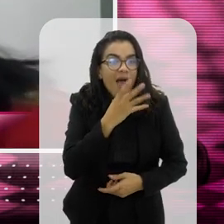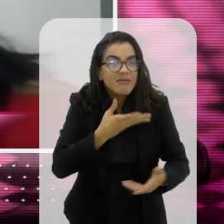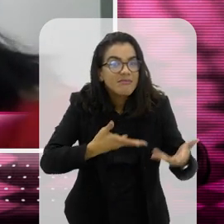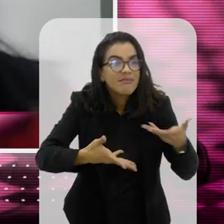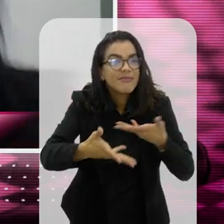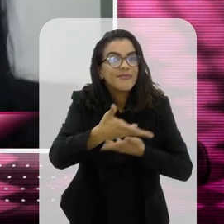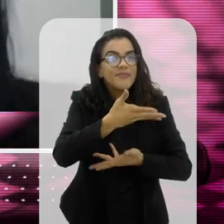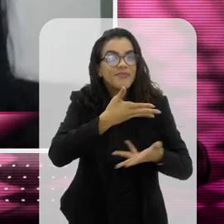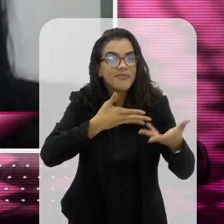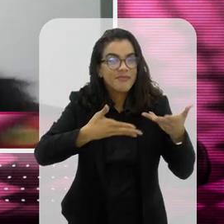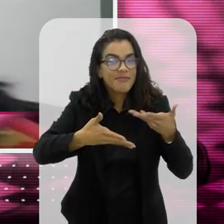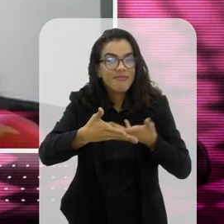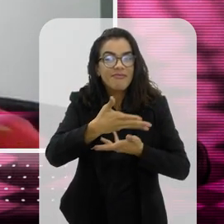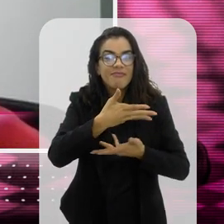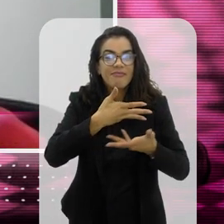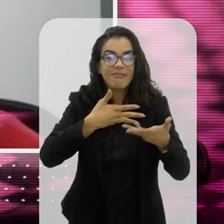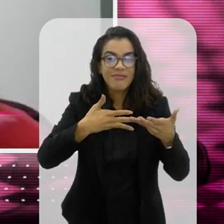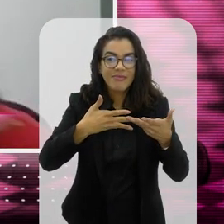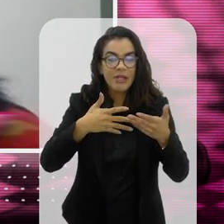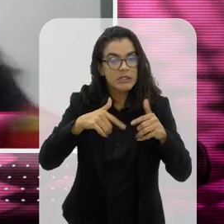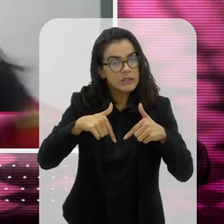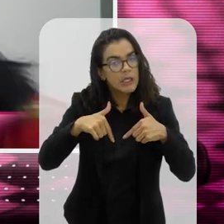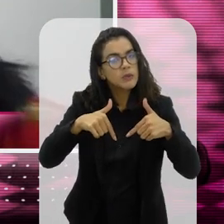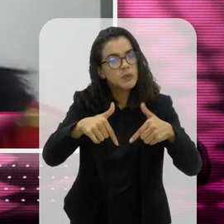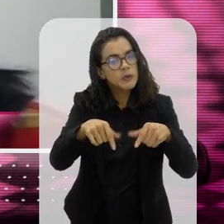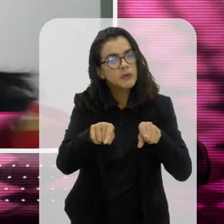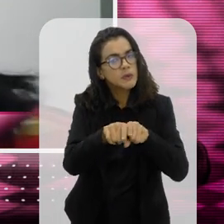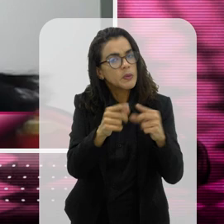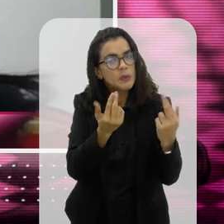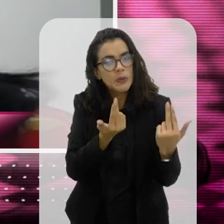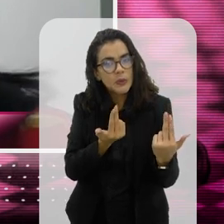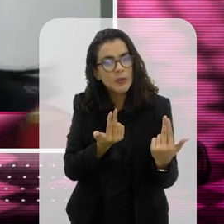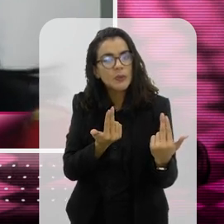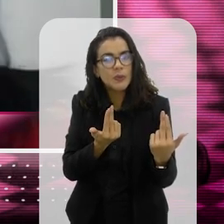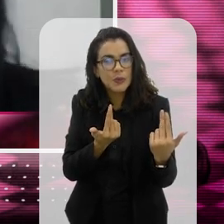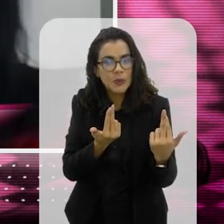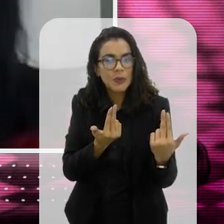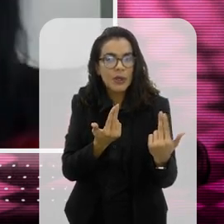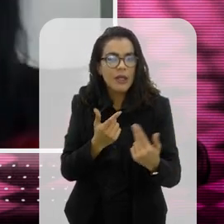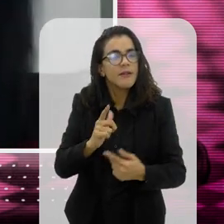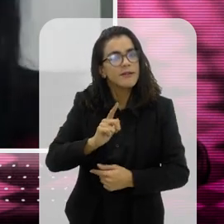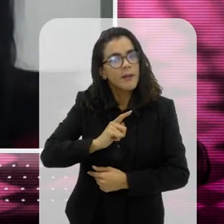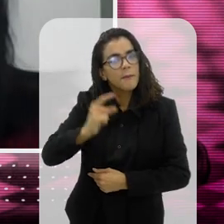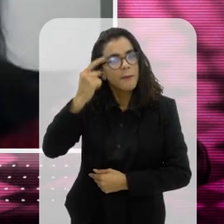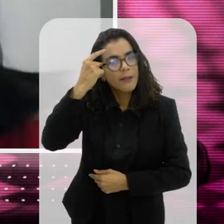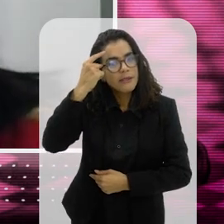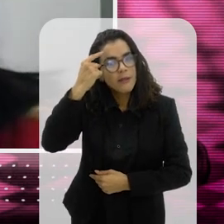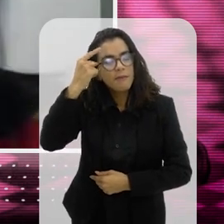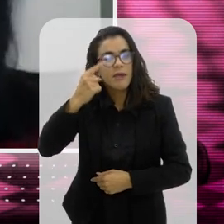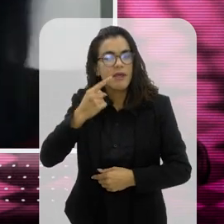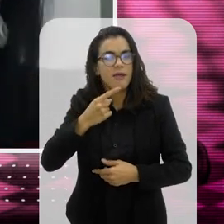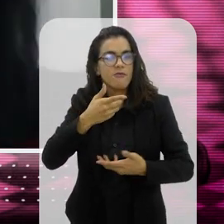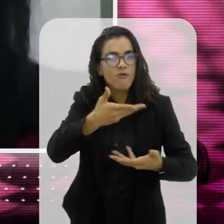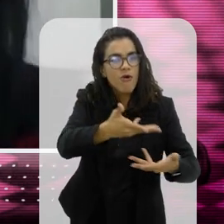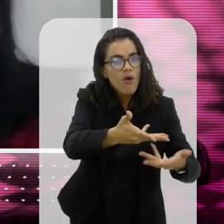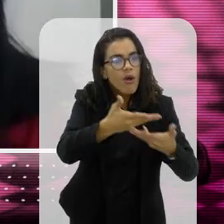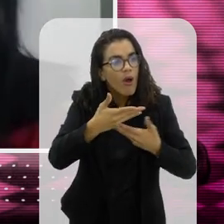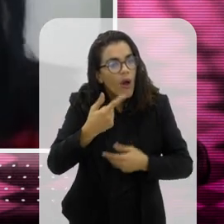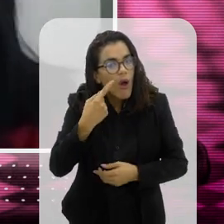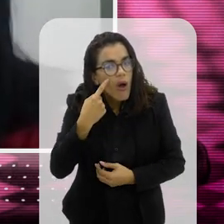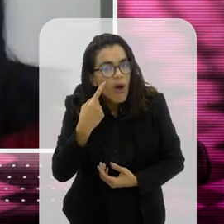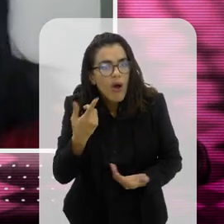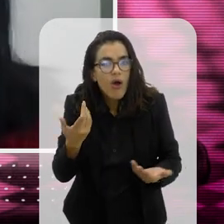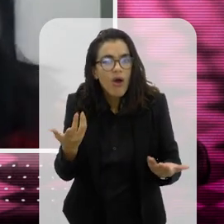elas partilham dessa forma, né, de atuação também. A gente hoje tem esse pensamento de chamar, trazer.